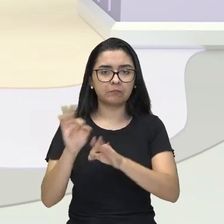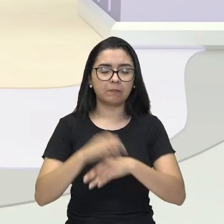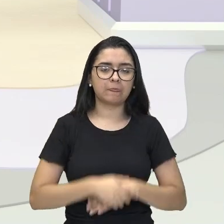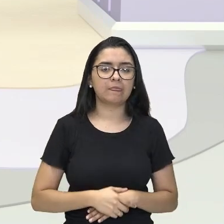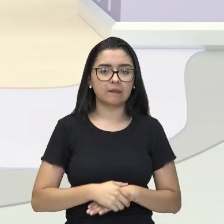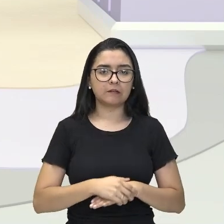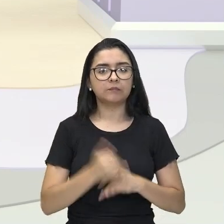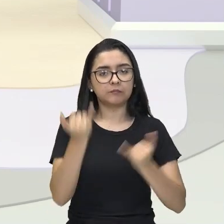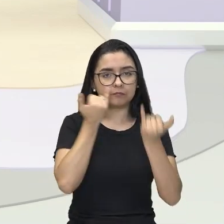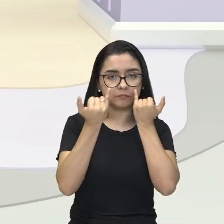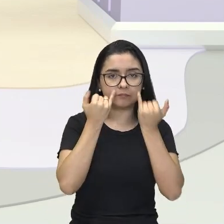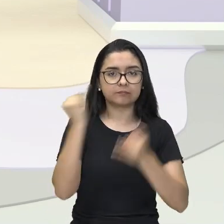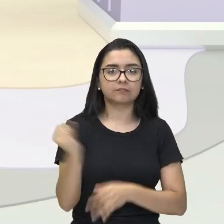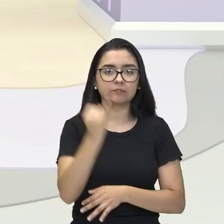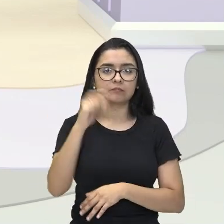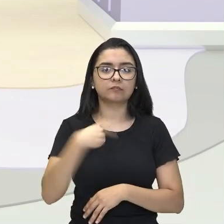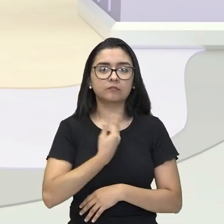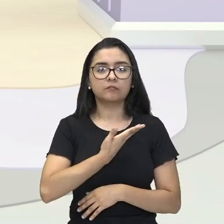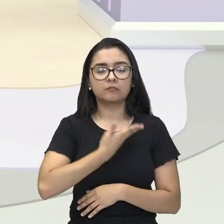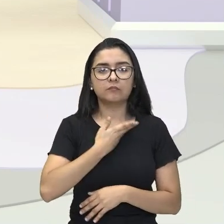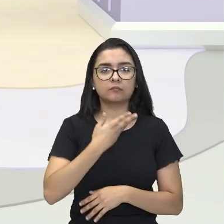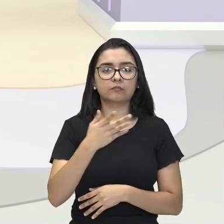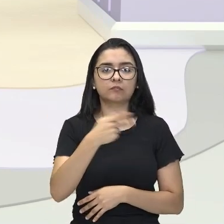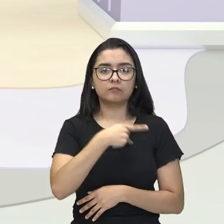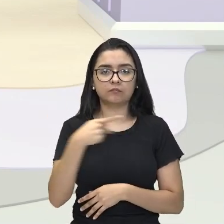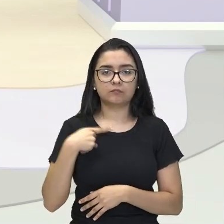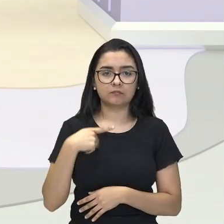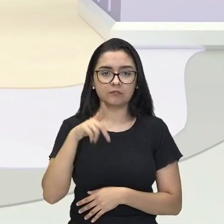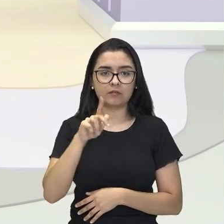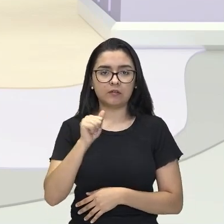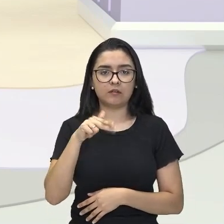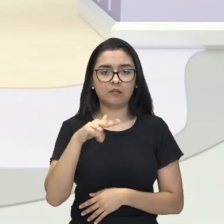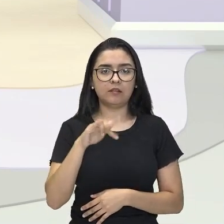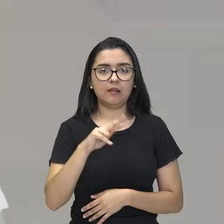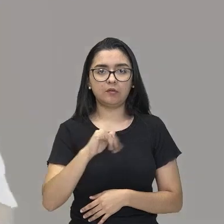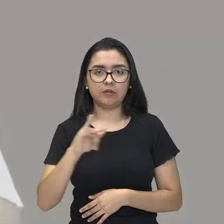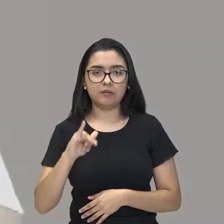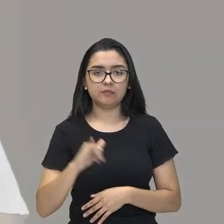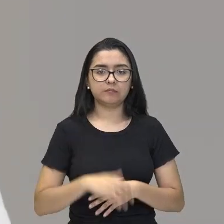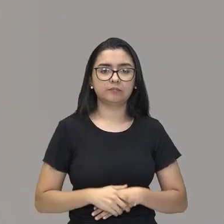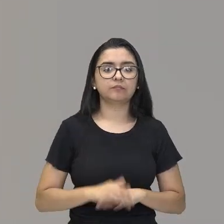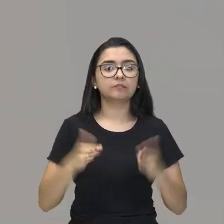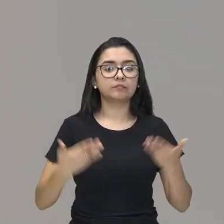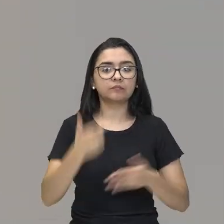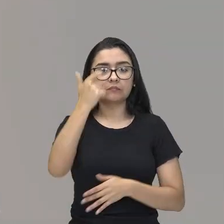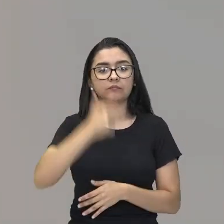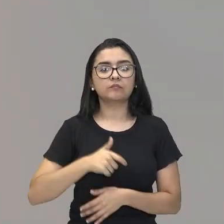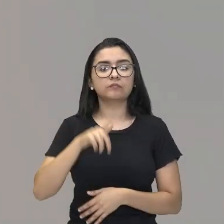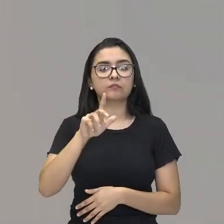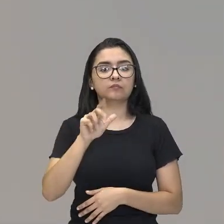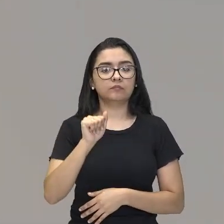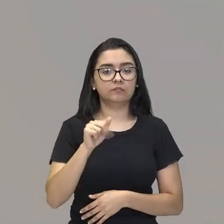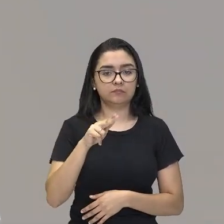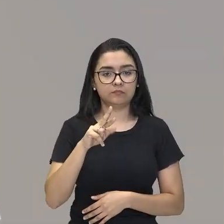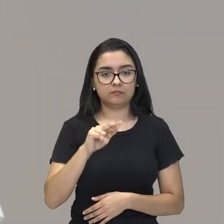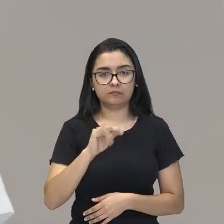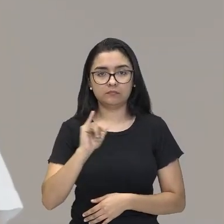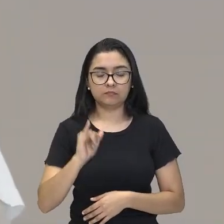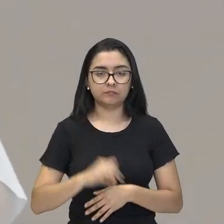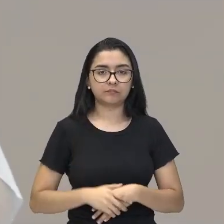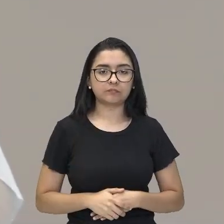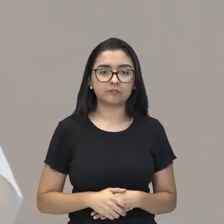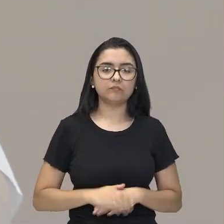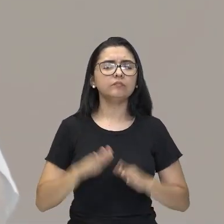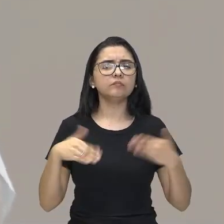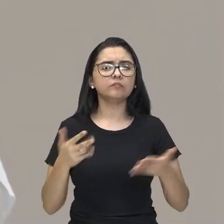nosso querido amigo, o pastor Lauri Becker. Vamos ver. Eu sou o pastor Lauri Roberto Becker e